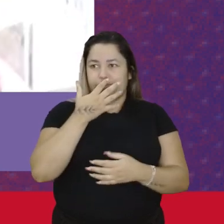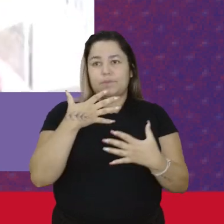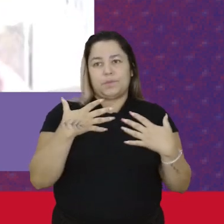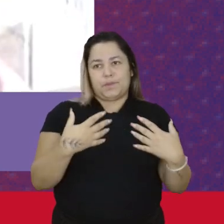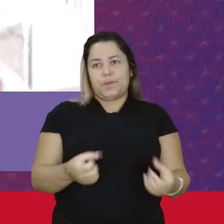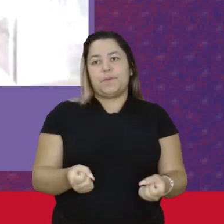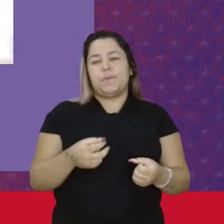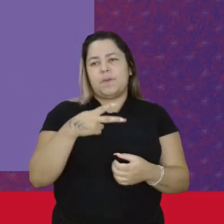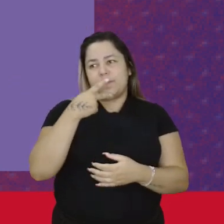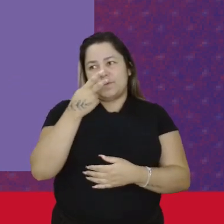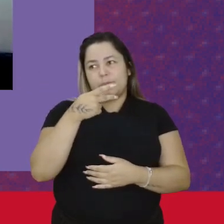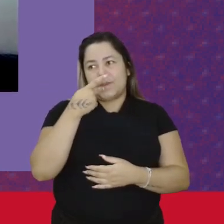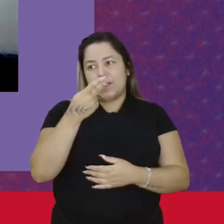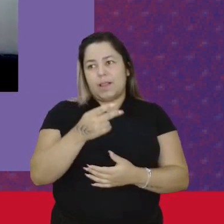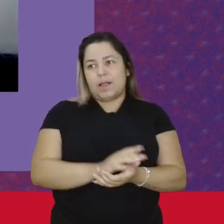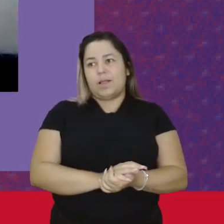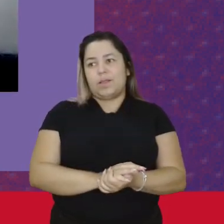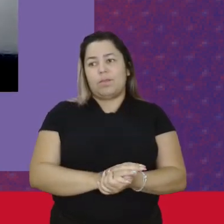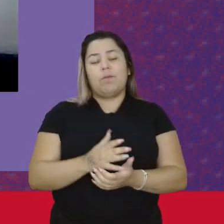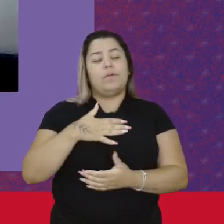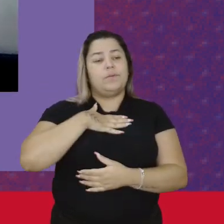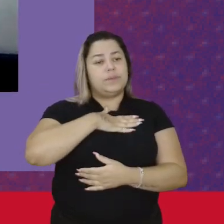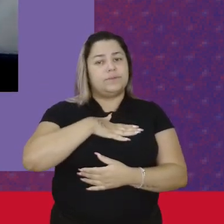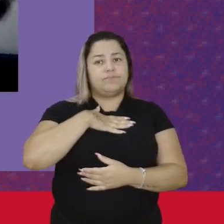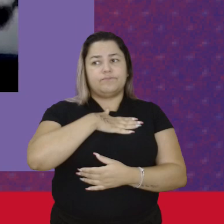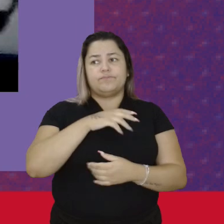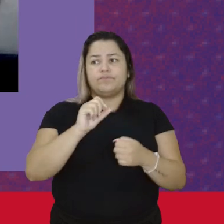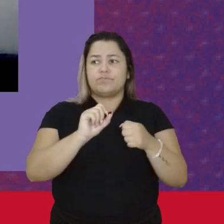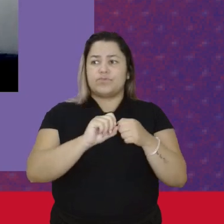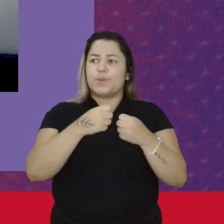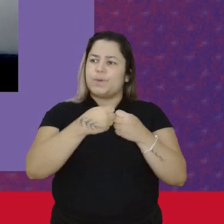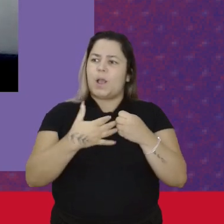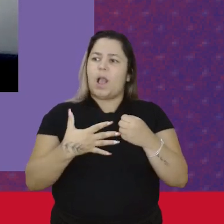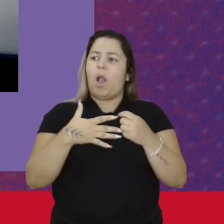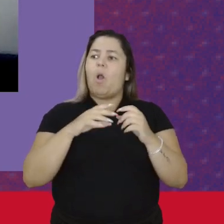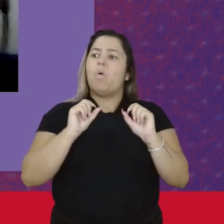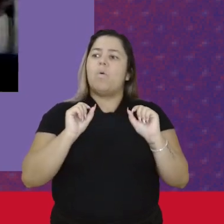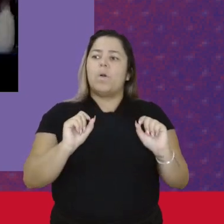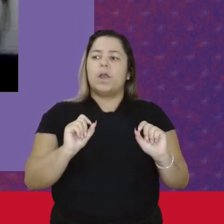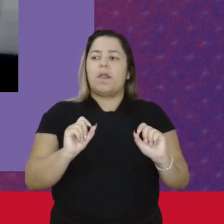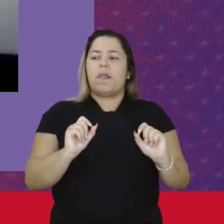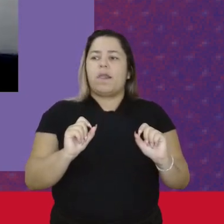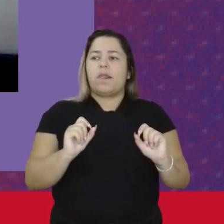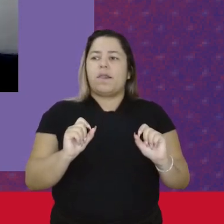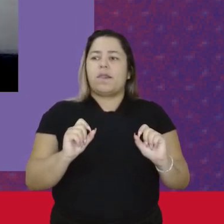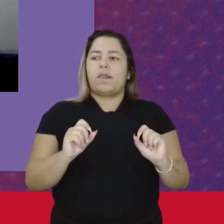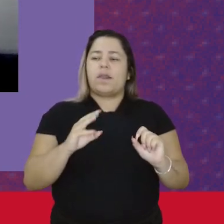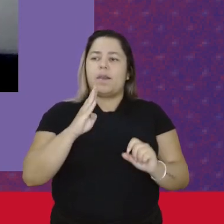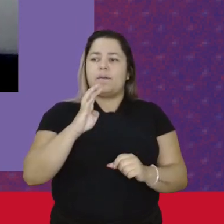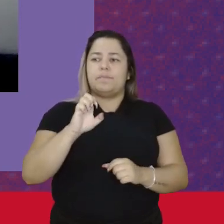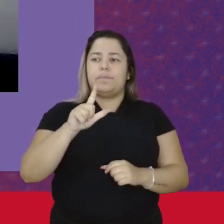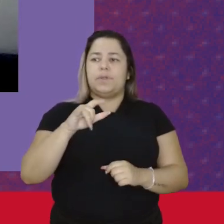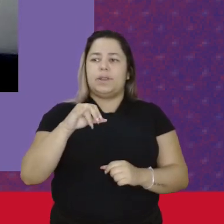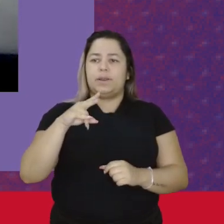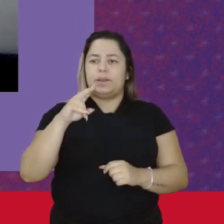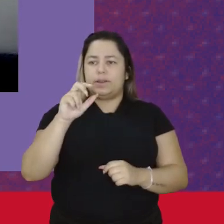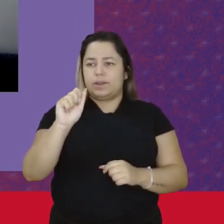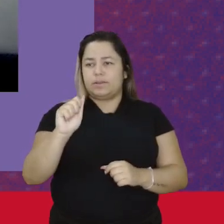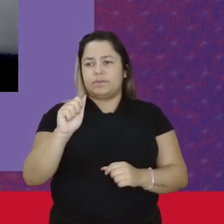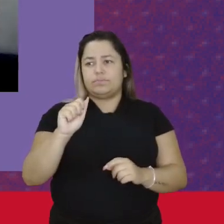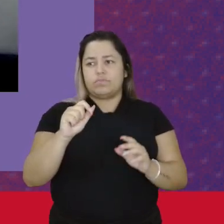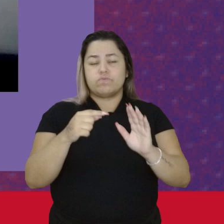Pode comentar. Então, eu queria fazer só um comentário, que é, a Melinha trouxe um conjunto